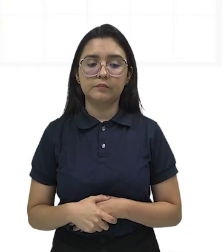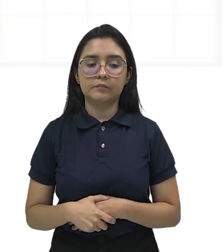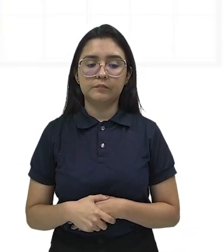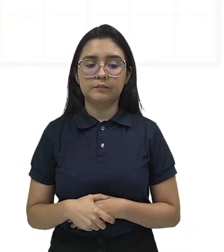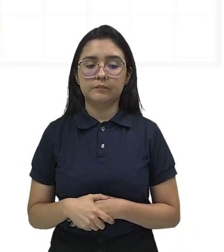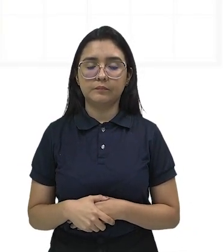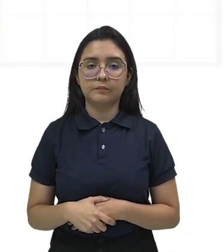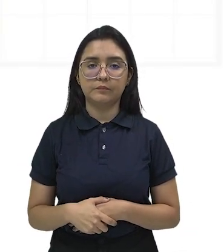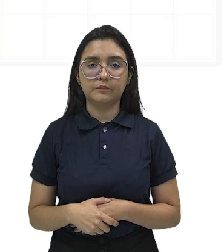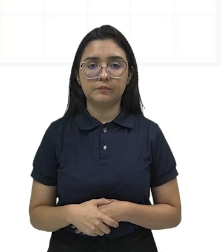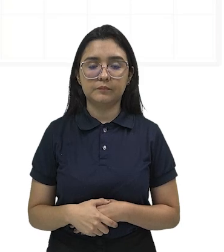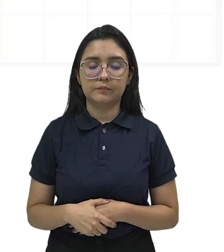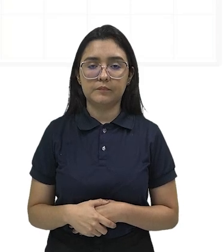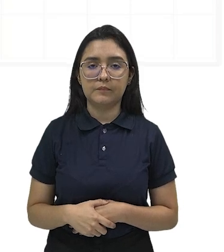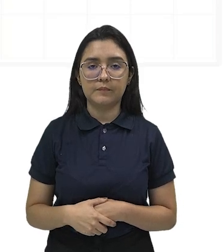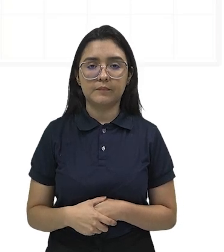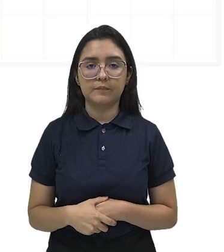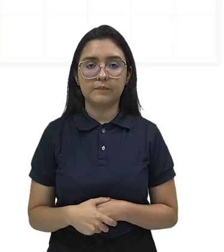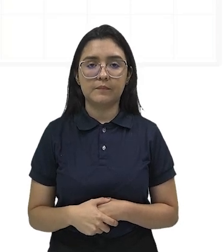Muito bem.